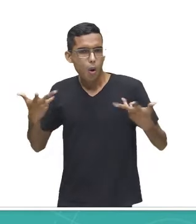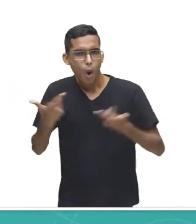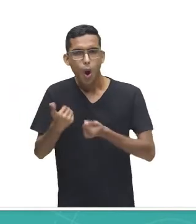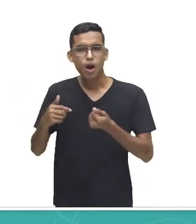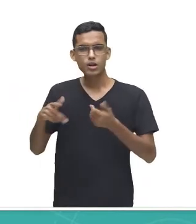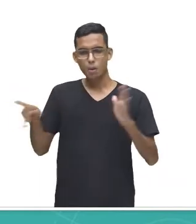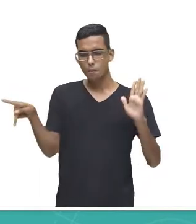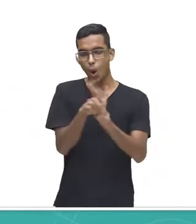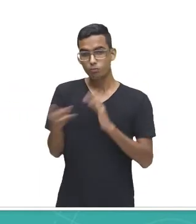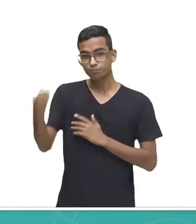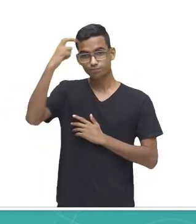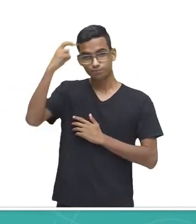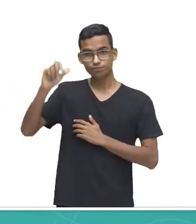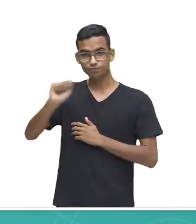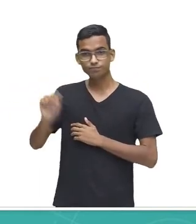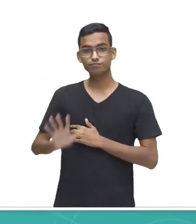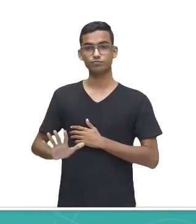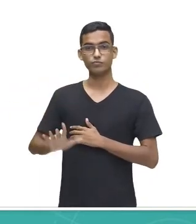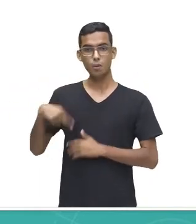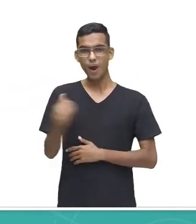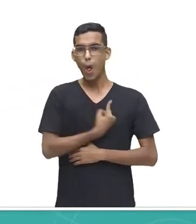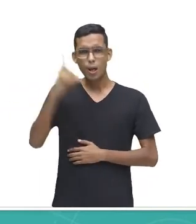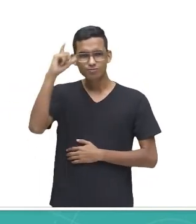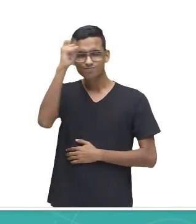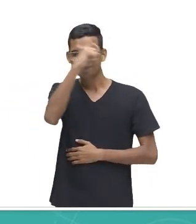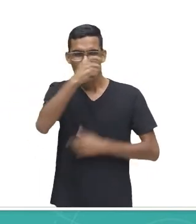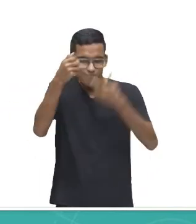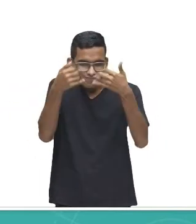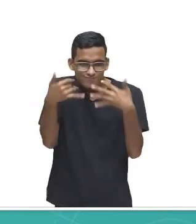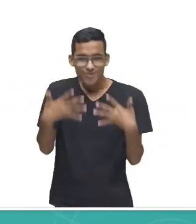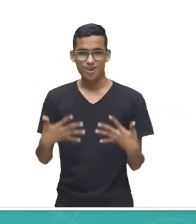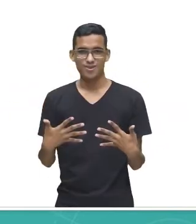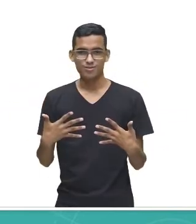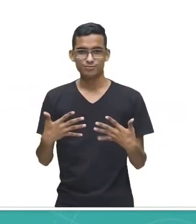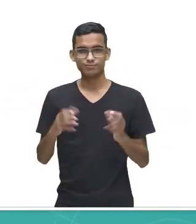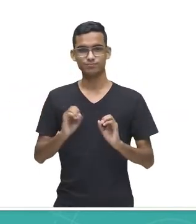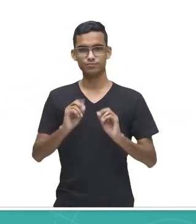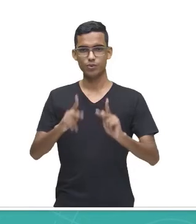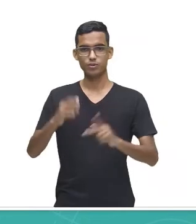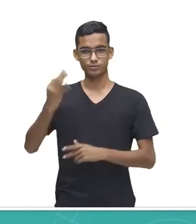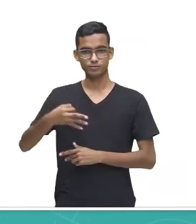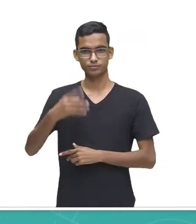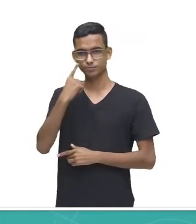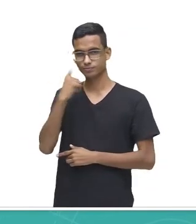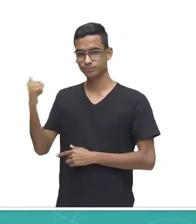culturas africanas que para nós é difícil de explicar, certo? Vamos lá então?